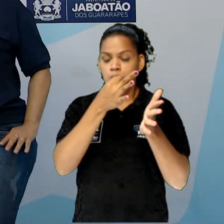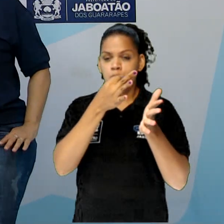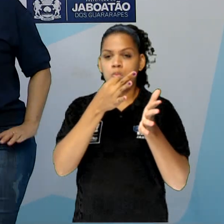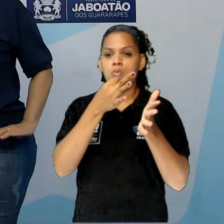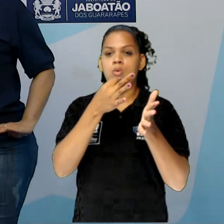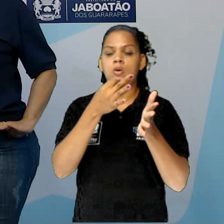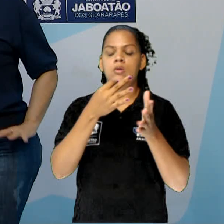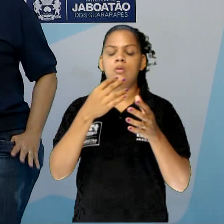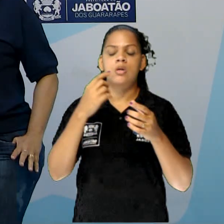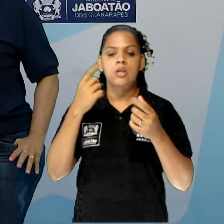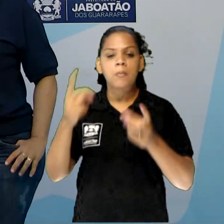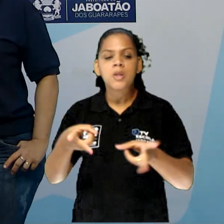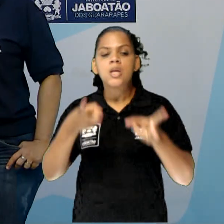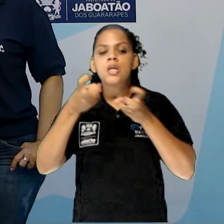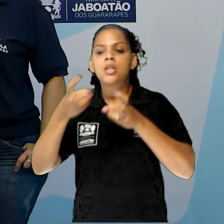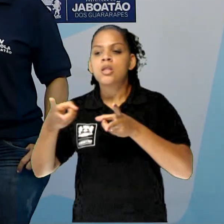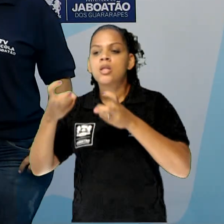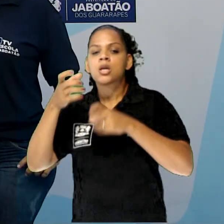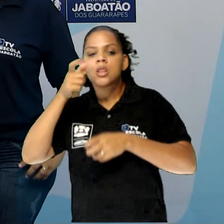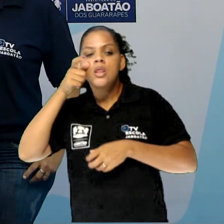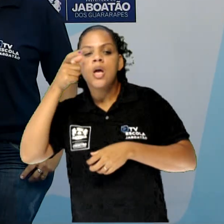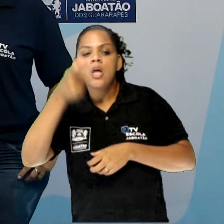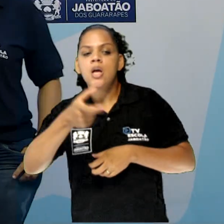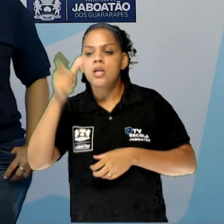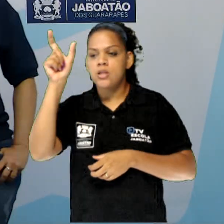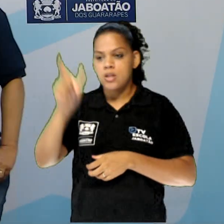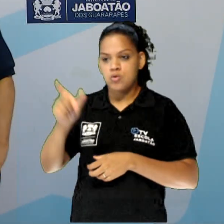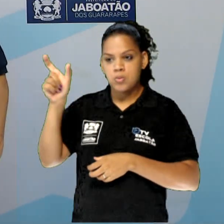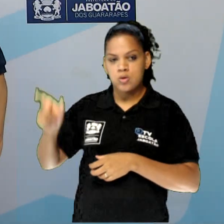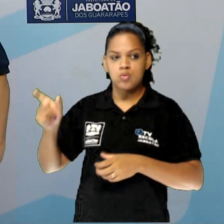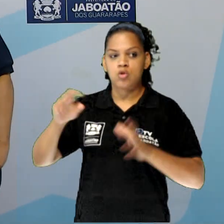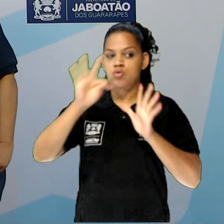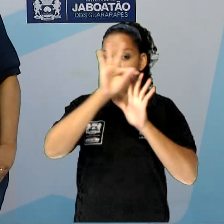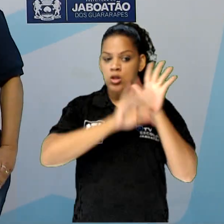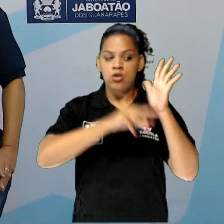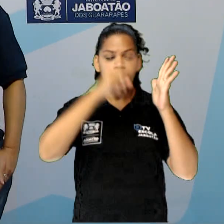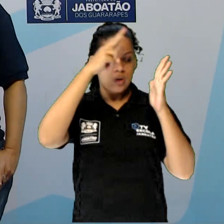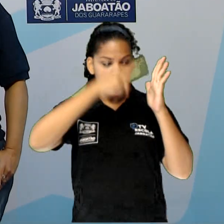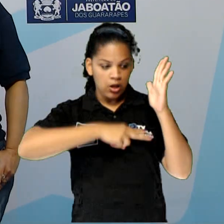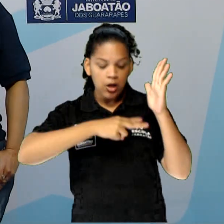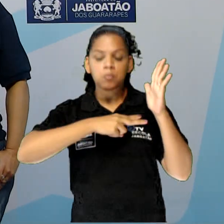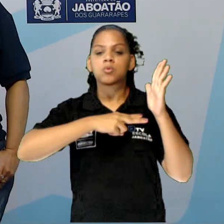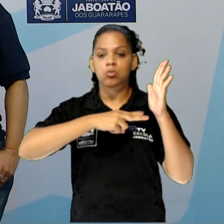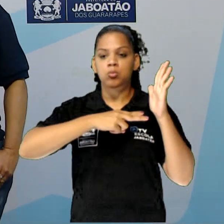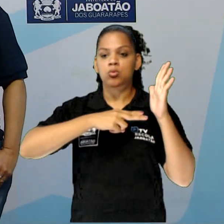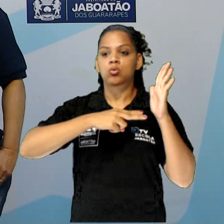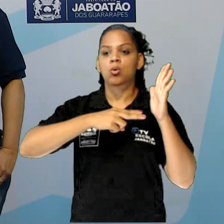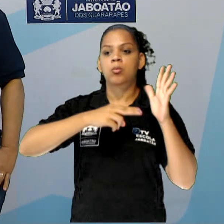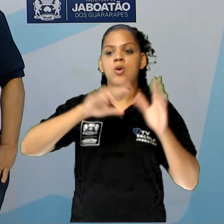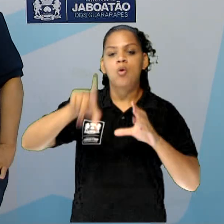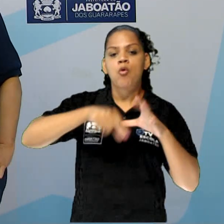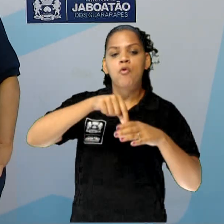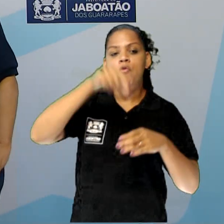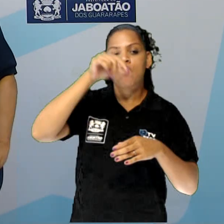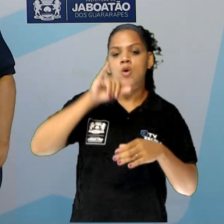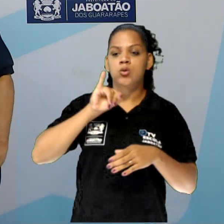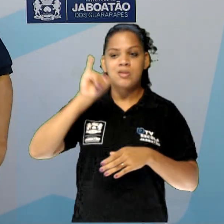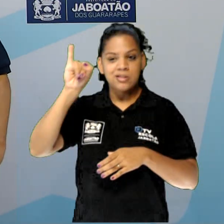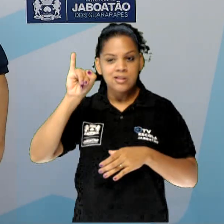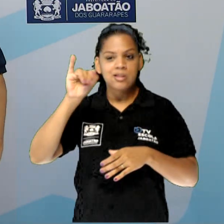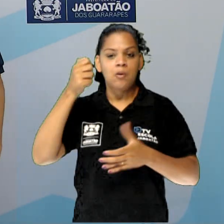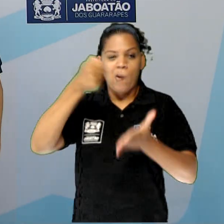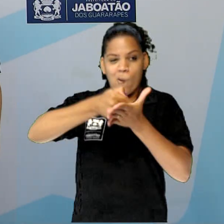Dos textos que nós lemos a questão do voto, se ele deve ser obrigatório ou se ele deve ser